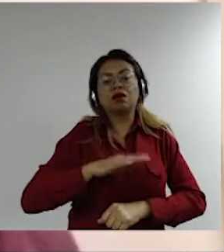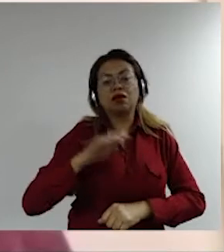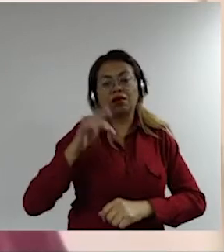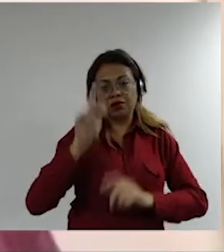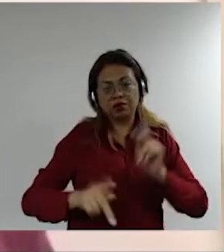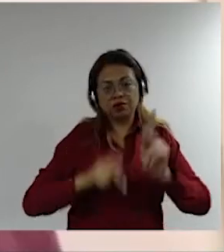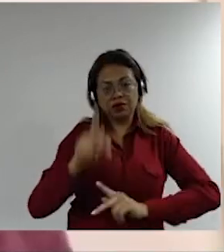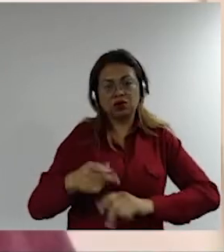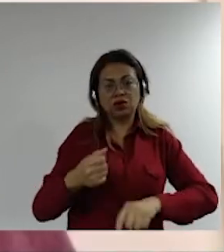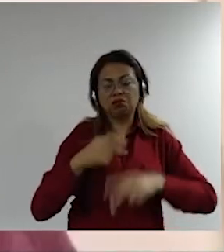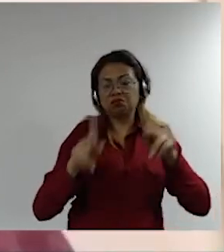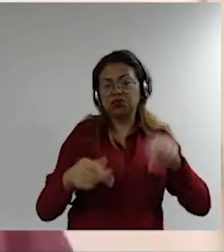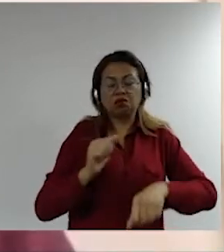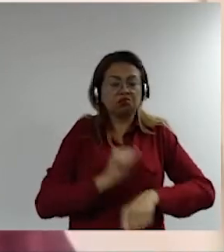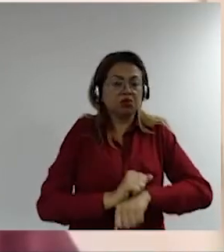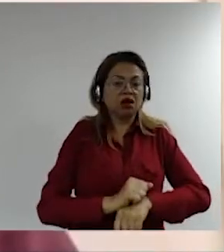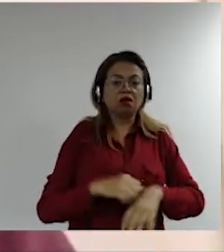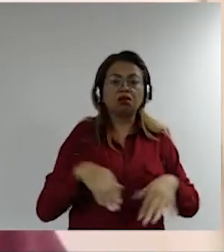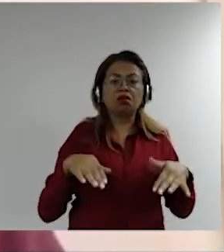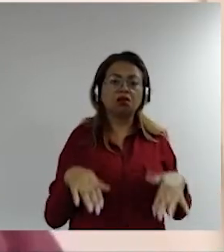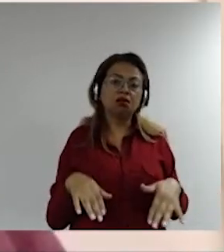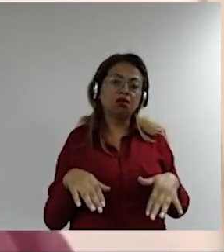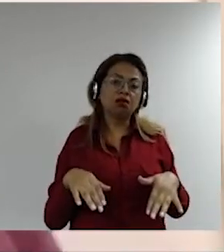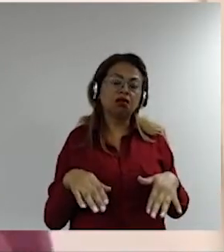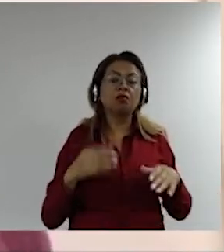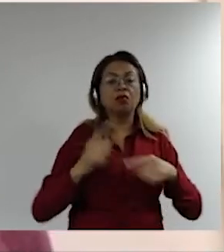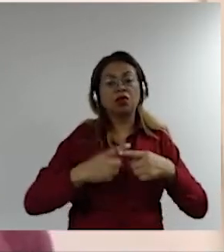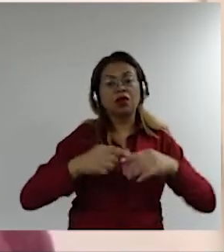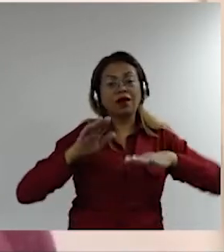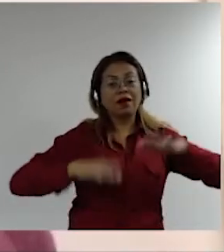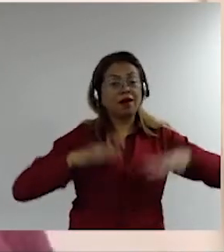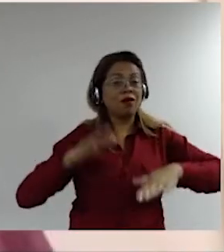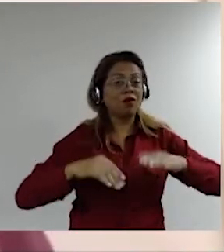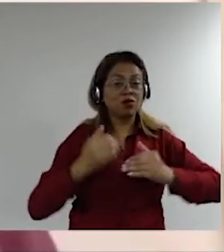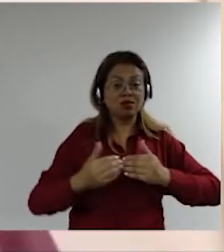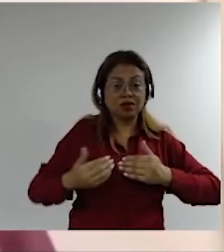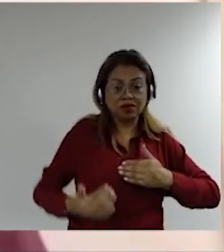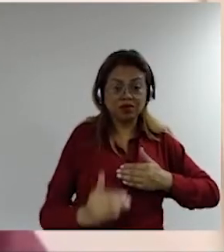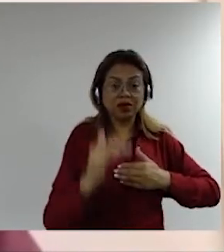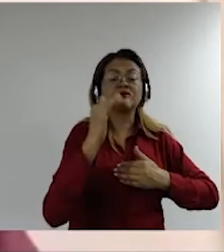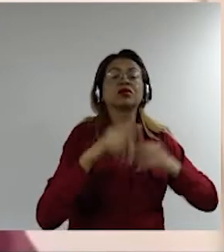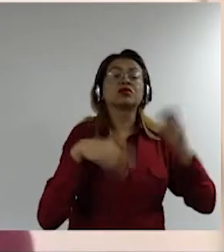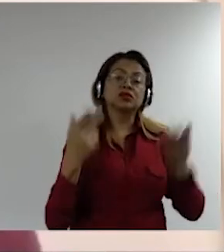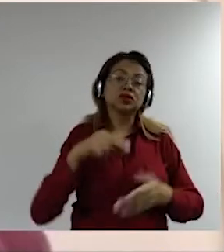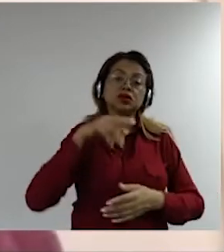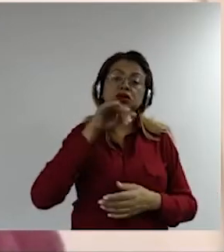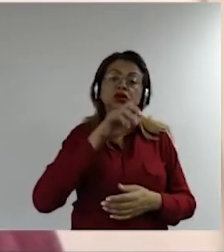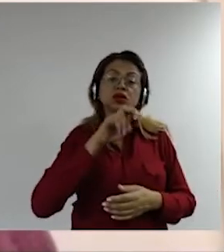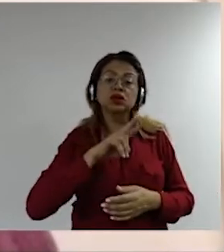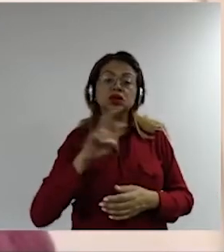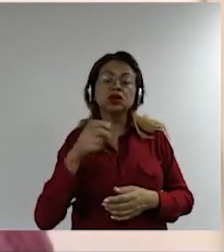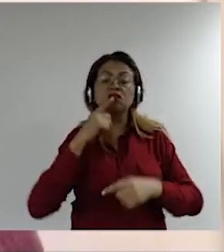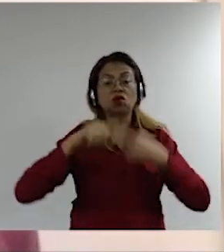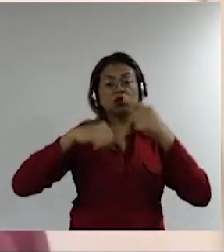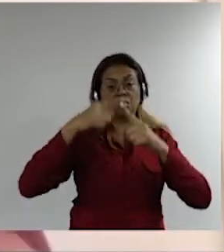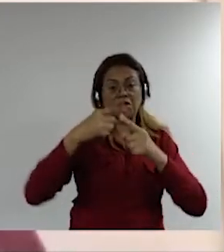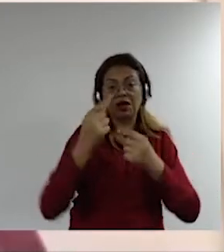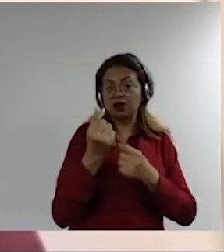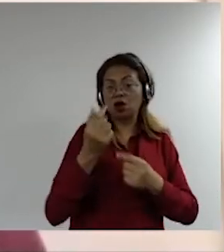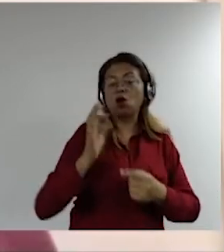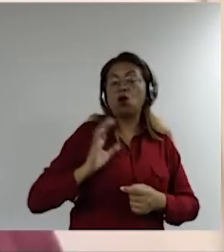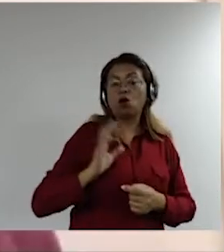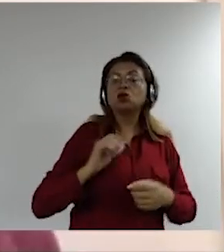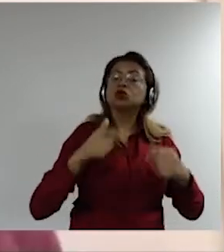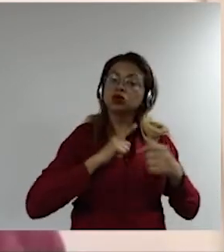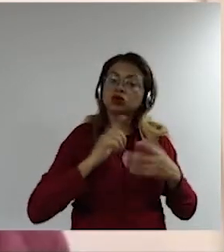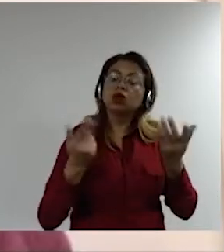tem uma estagnação, você tem uma diferença, porque alguns avançam mais, sobretudo aqueles que têm um nível socioeconômico mais elevado, condições